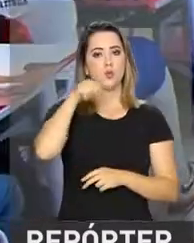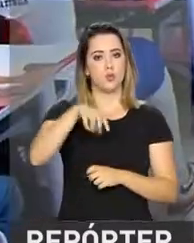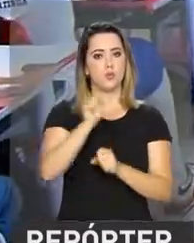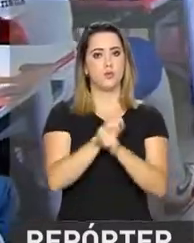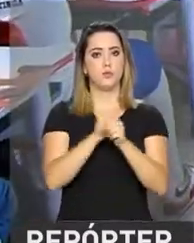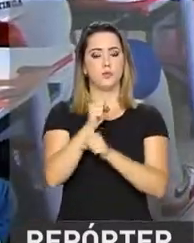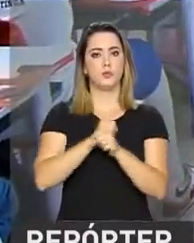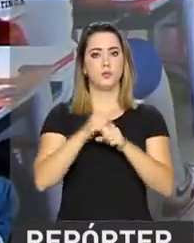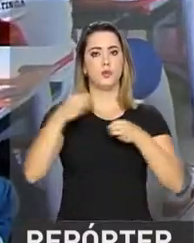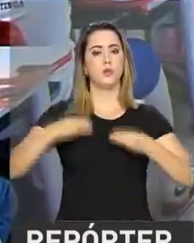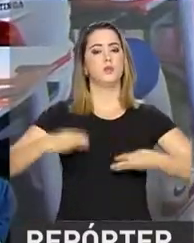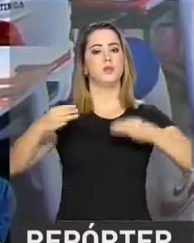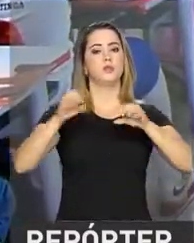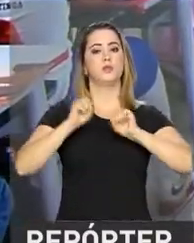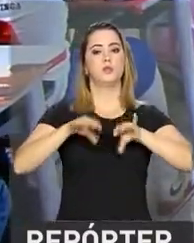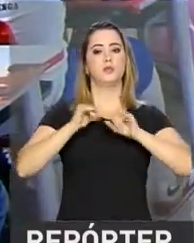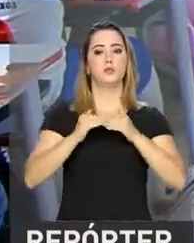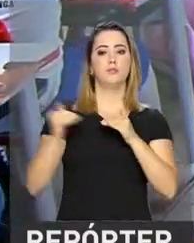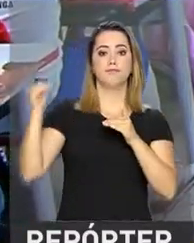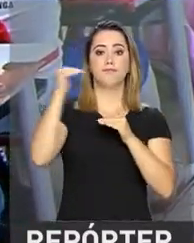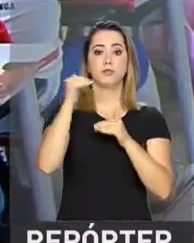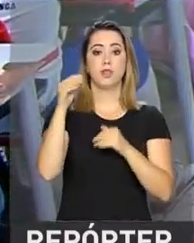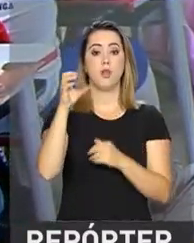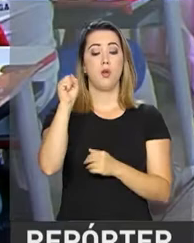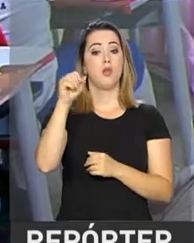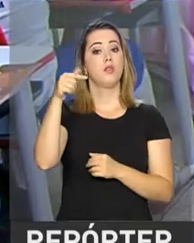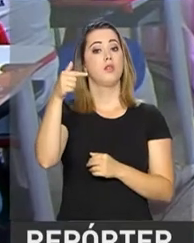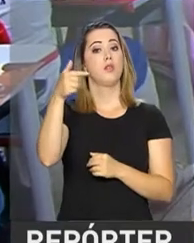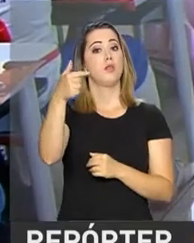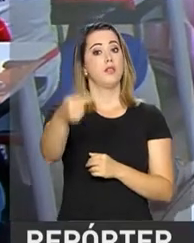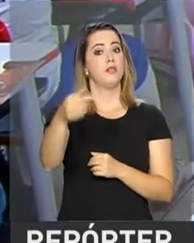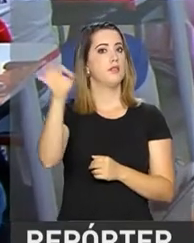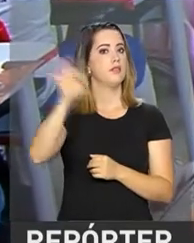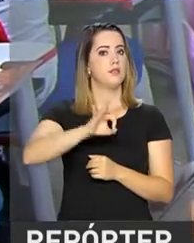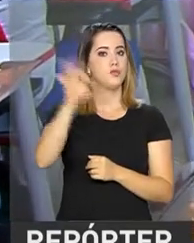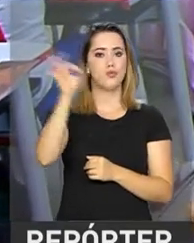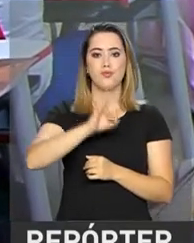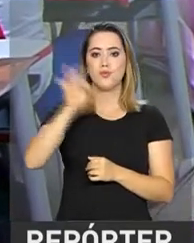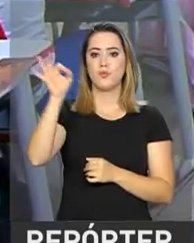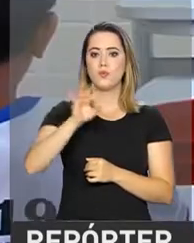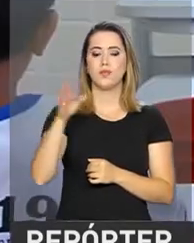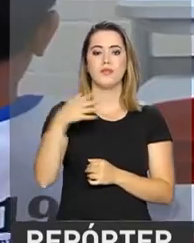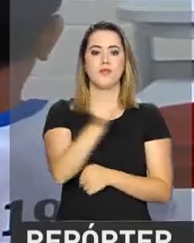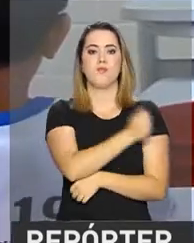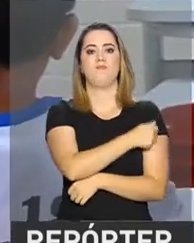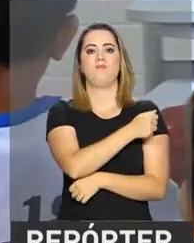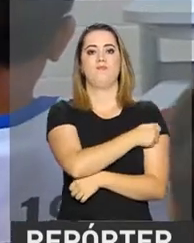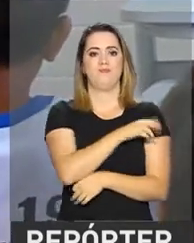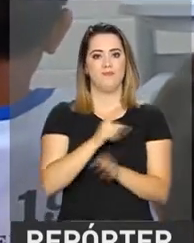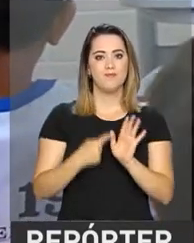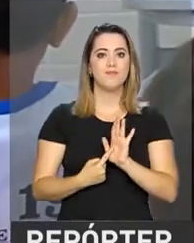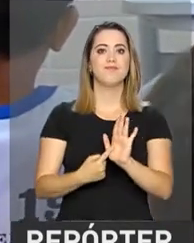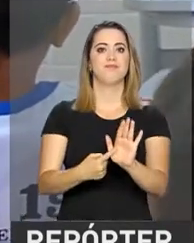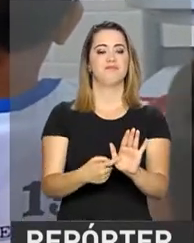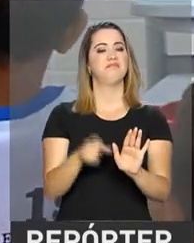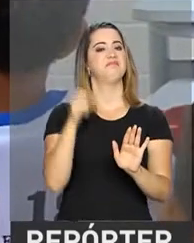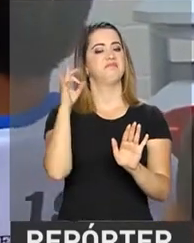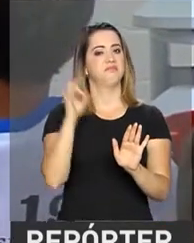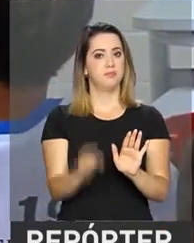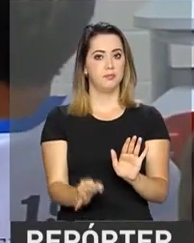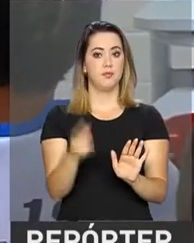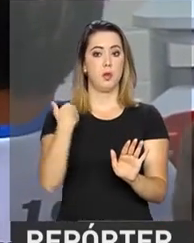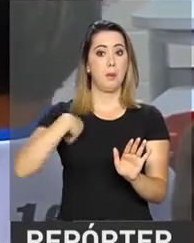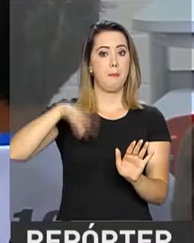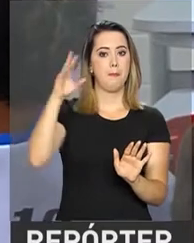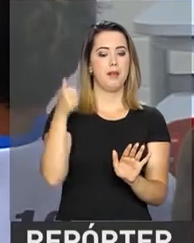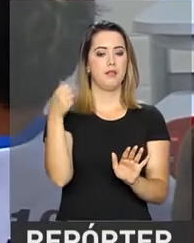1 mec registrou a freqüência escolar de praticamente 88% dos estudantes beneficiários e comprovou que mais de três